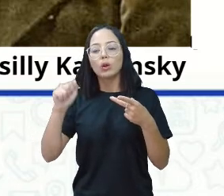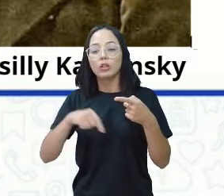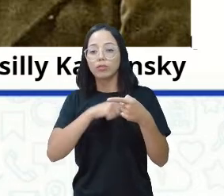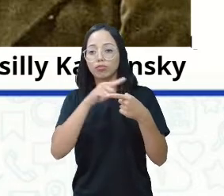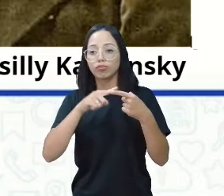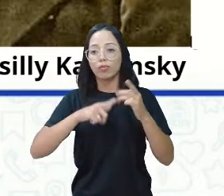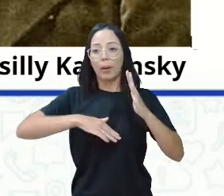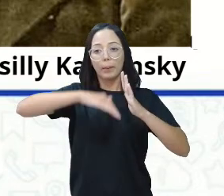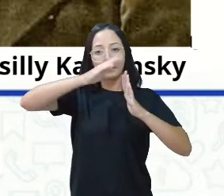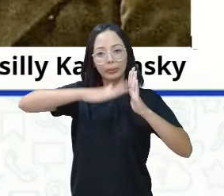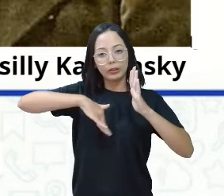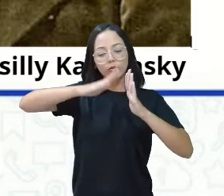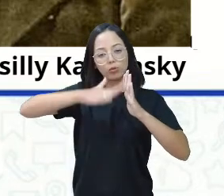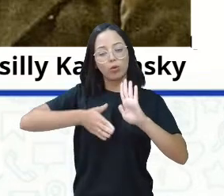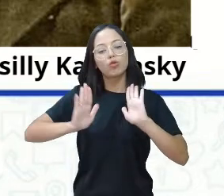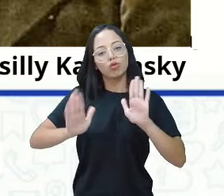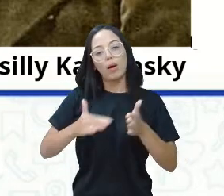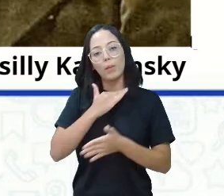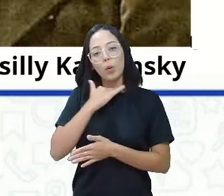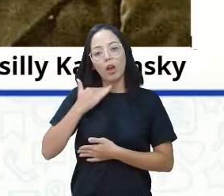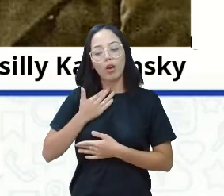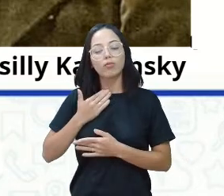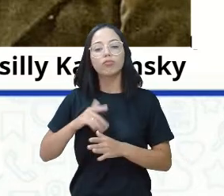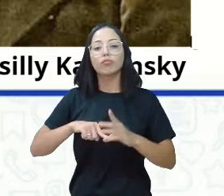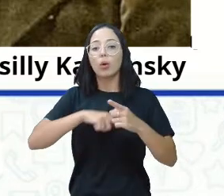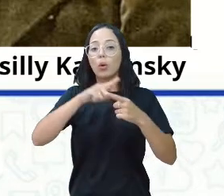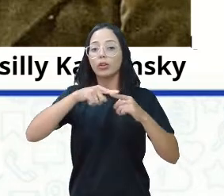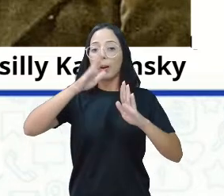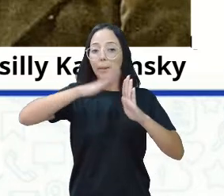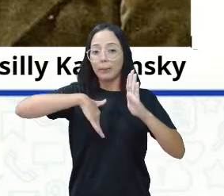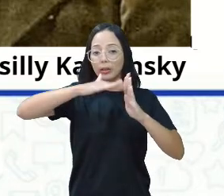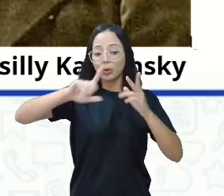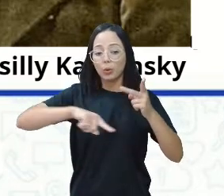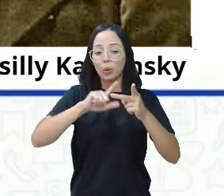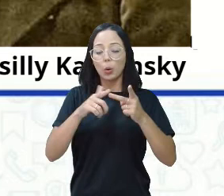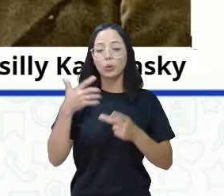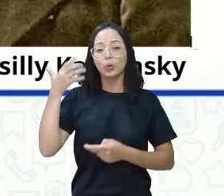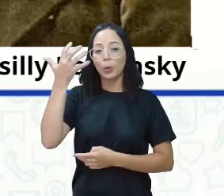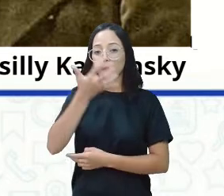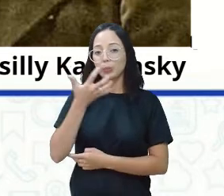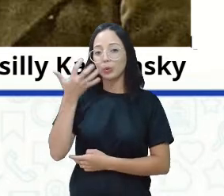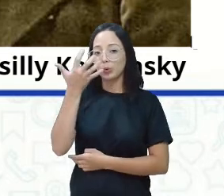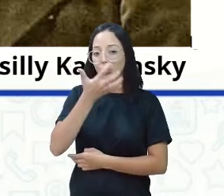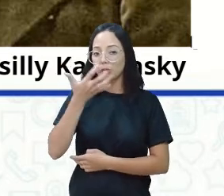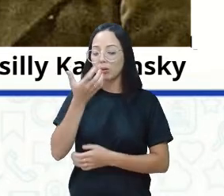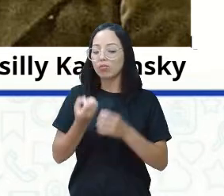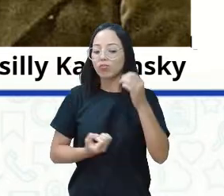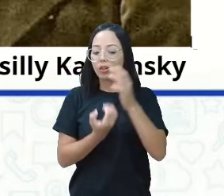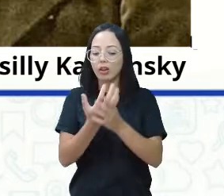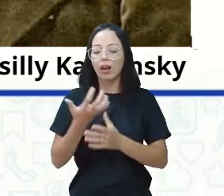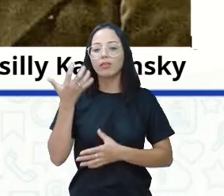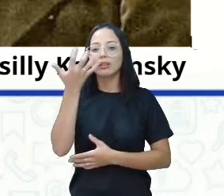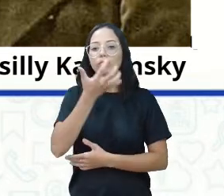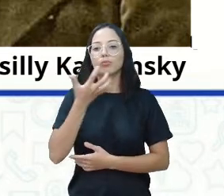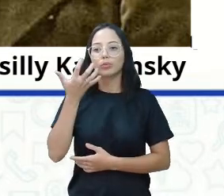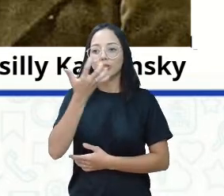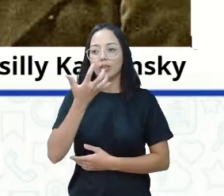pintor, era, né? Ele já morreu, e o outro era músico, né? Compositor.